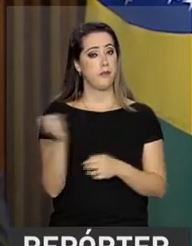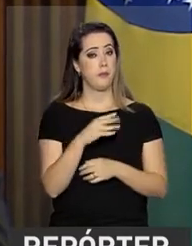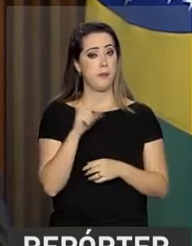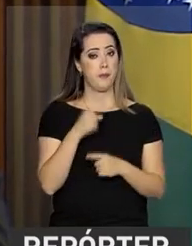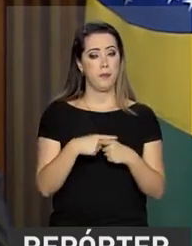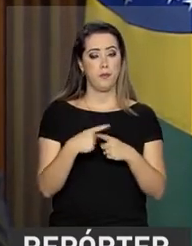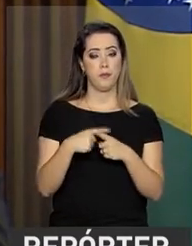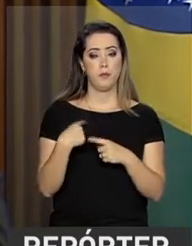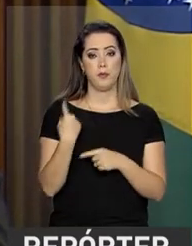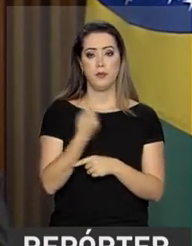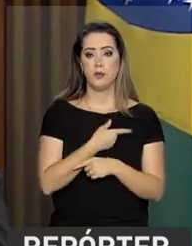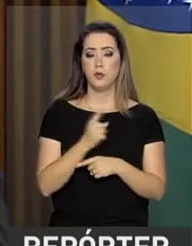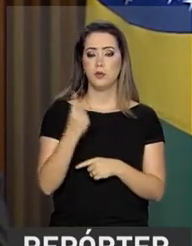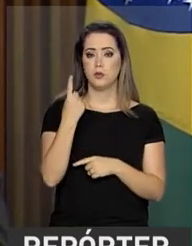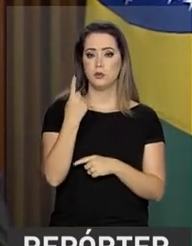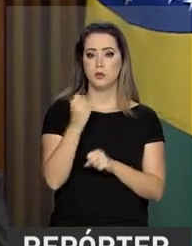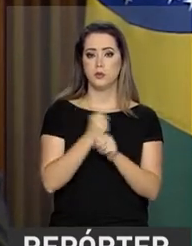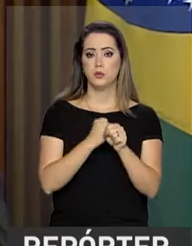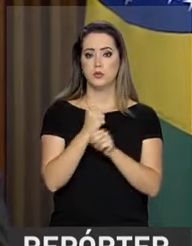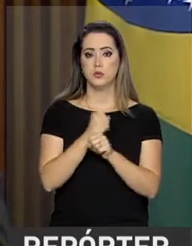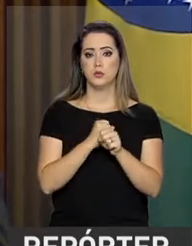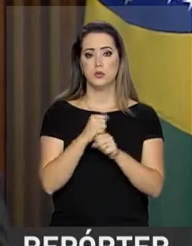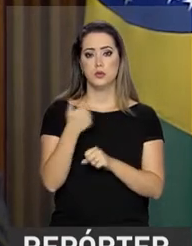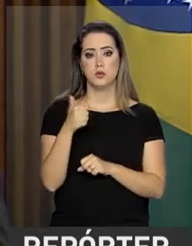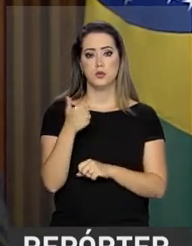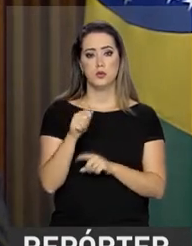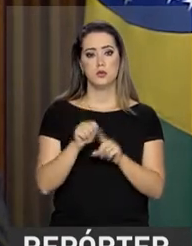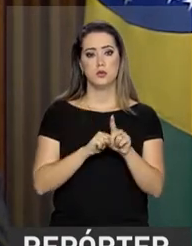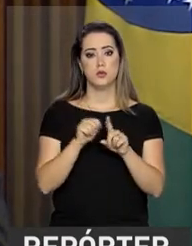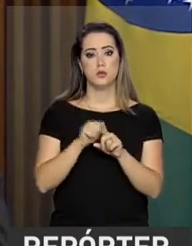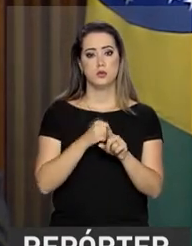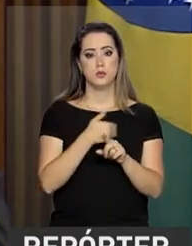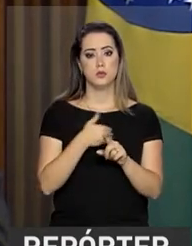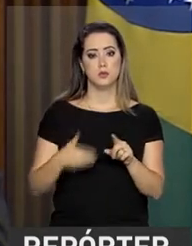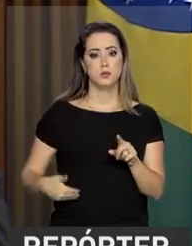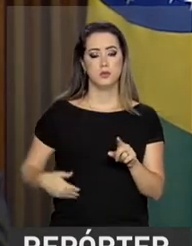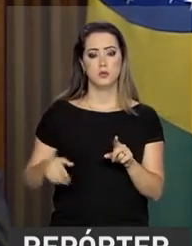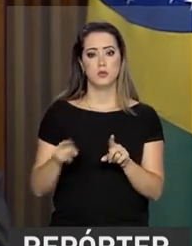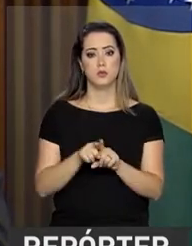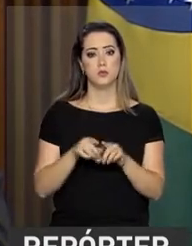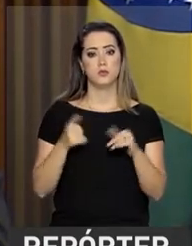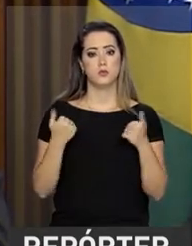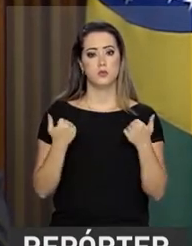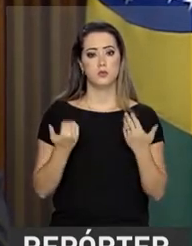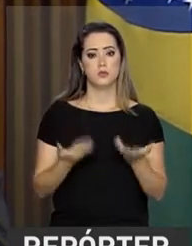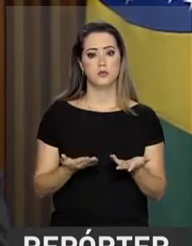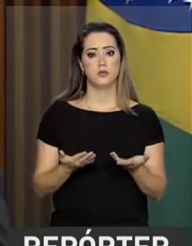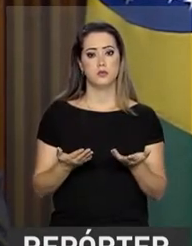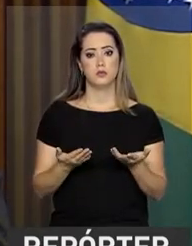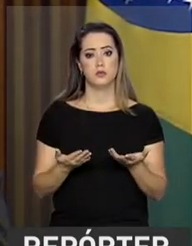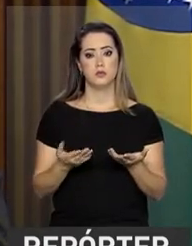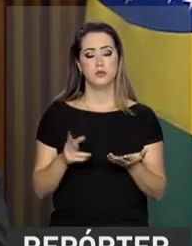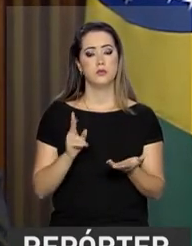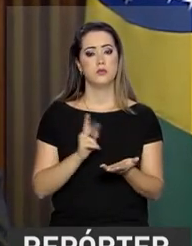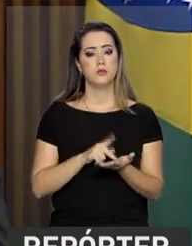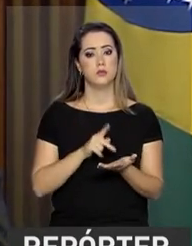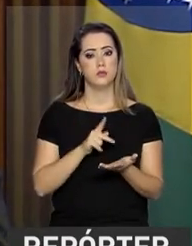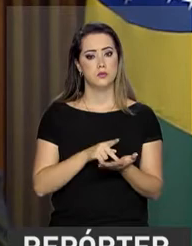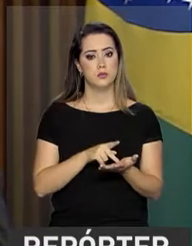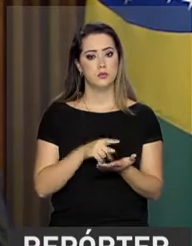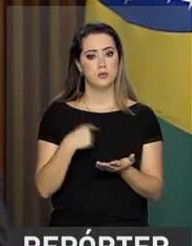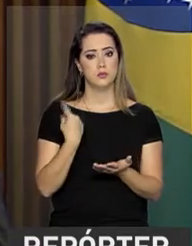afinal temos um ano e 11 meses de governo e na verdade